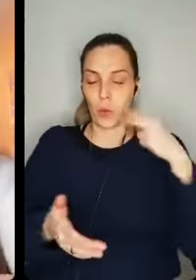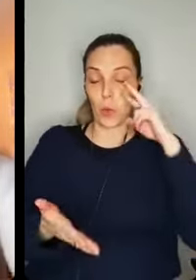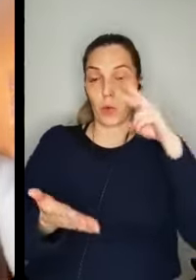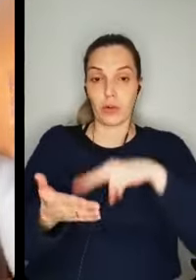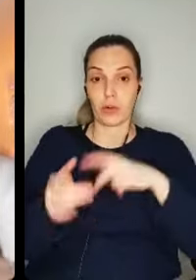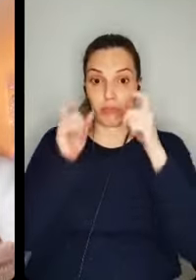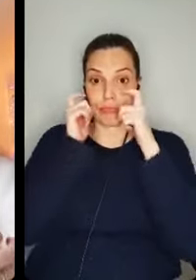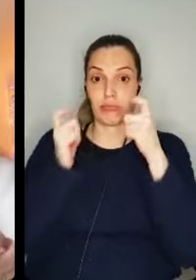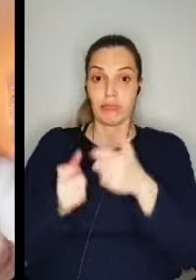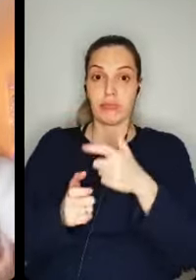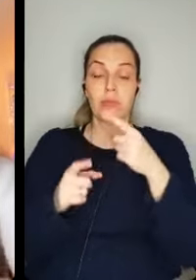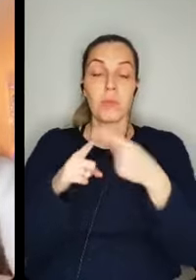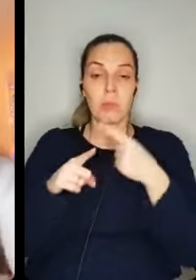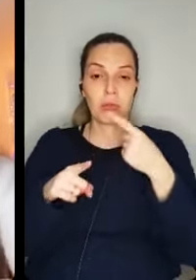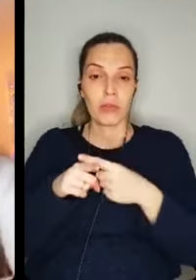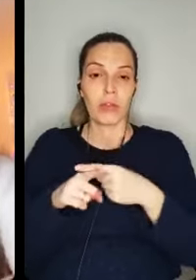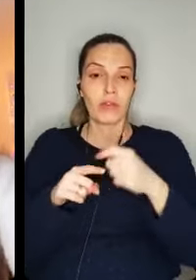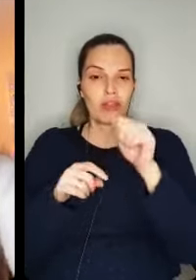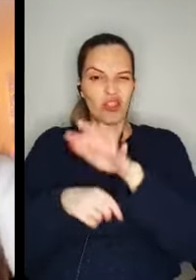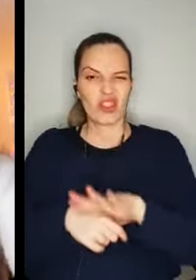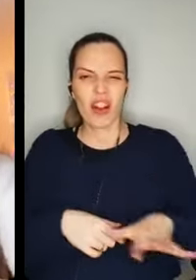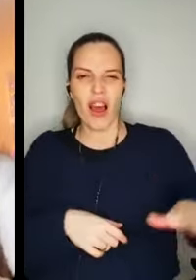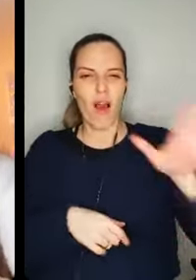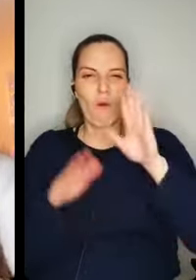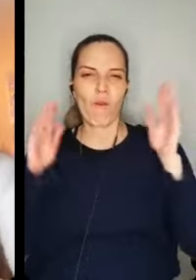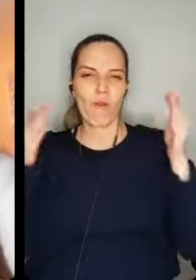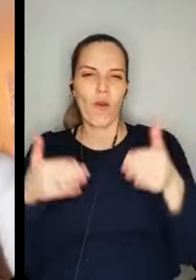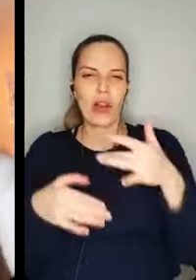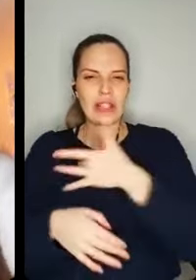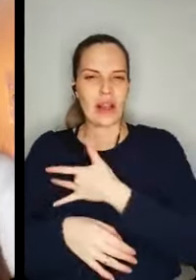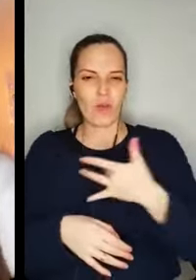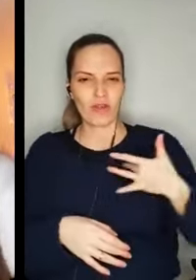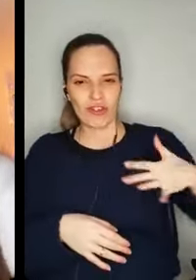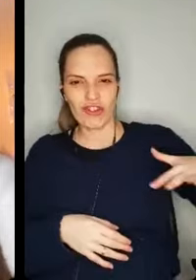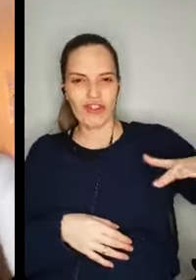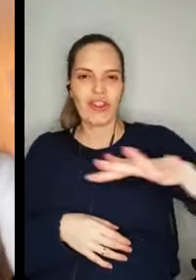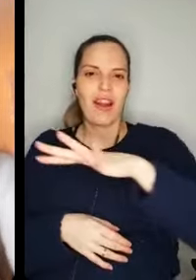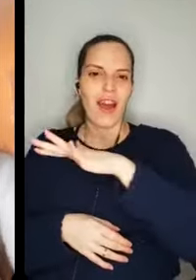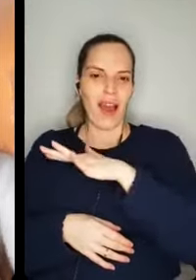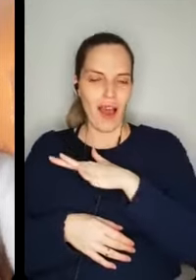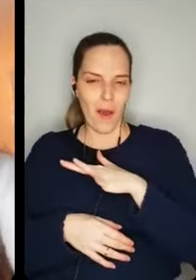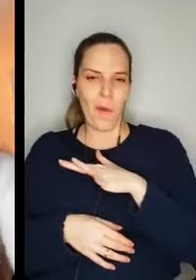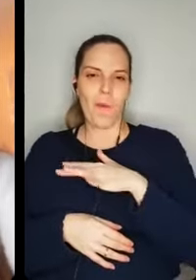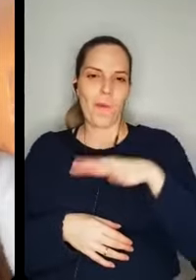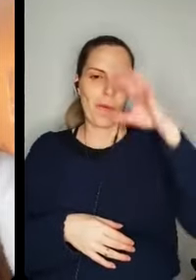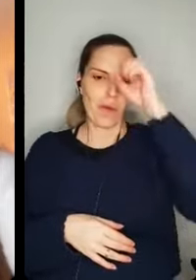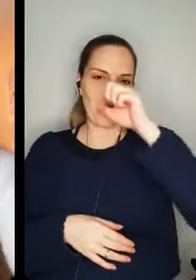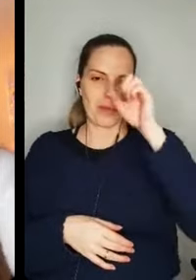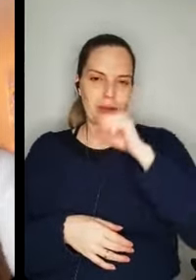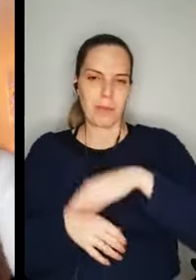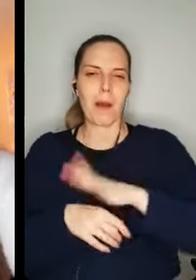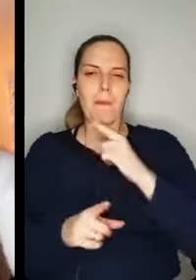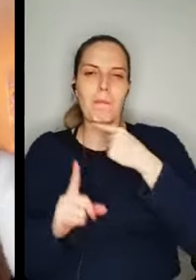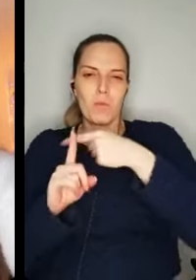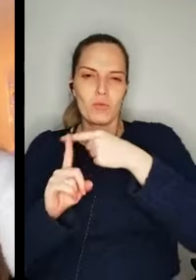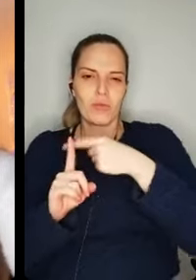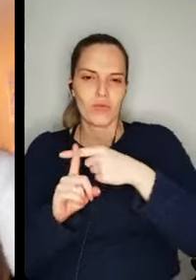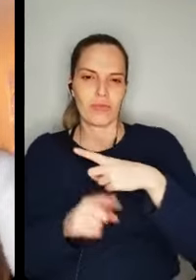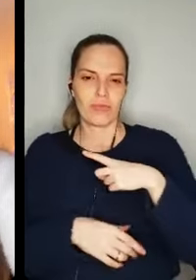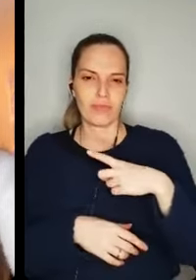ser bastante generalista, um enfoque maior na saúde. Eu acho que esses são os pontos mais positivos, assim,